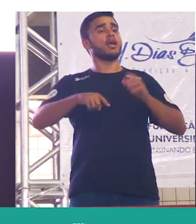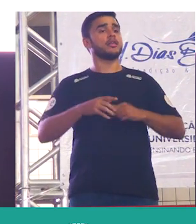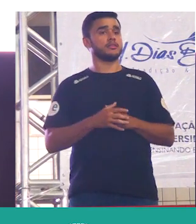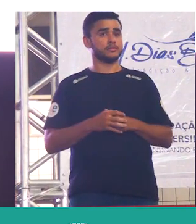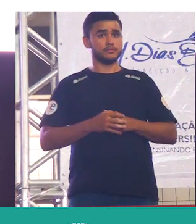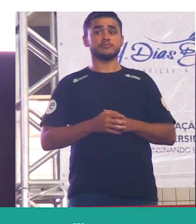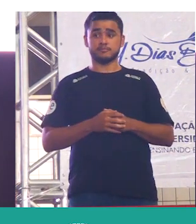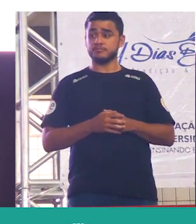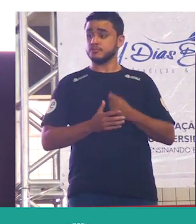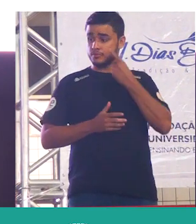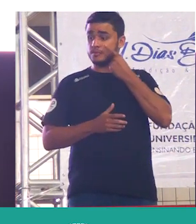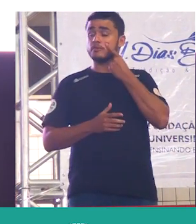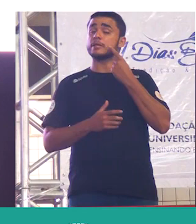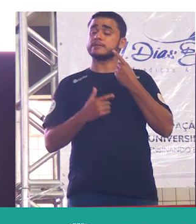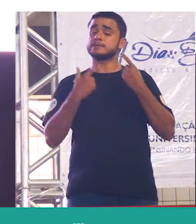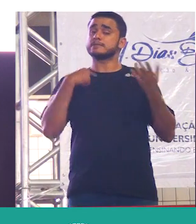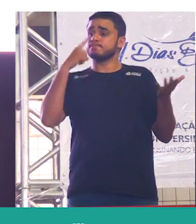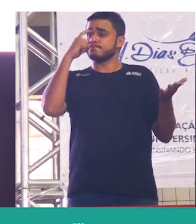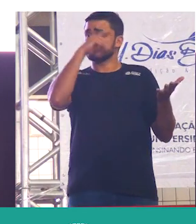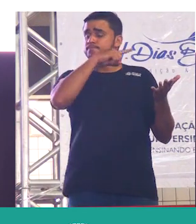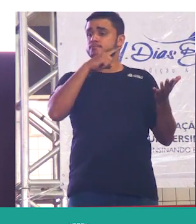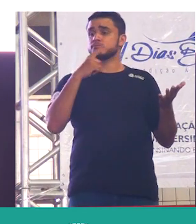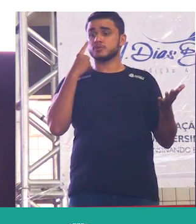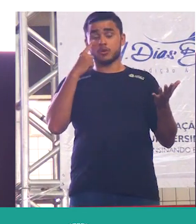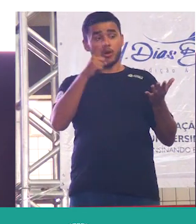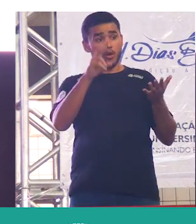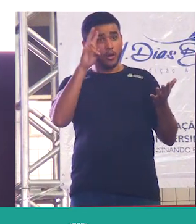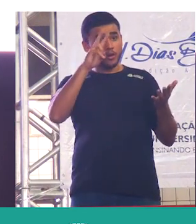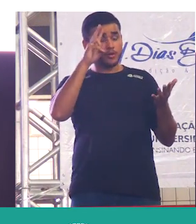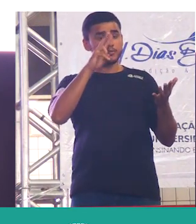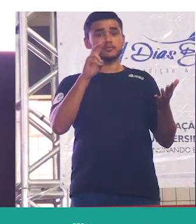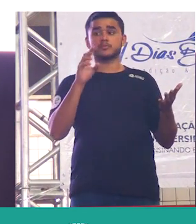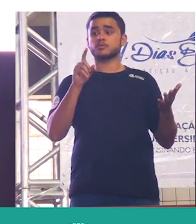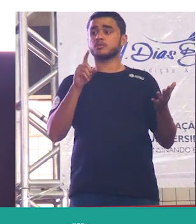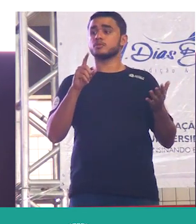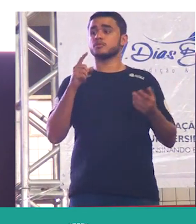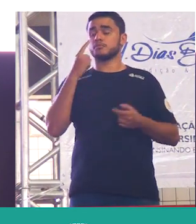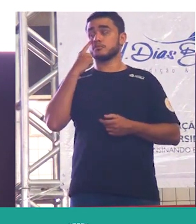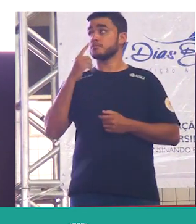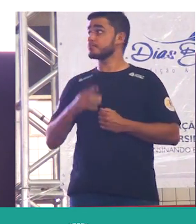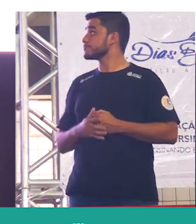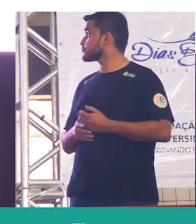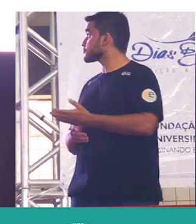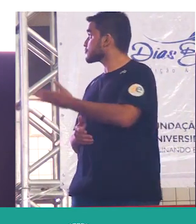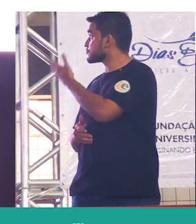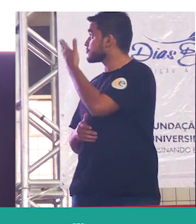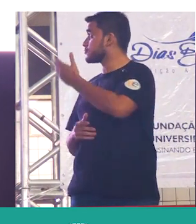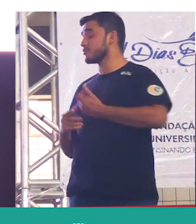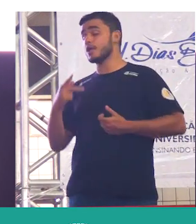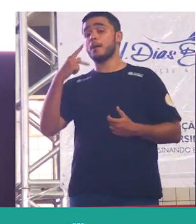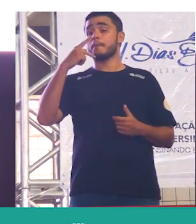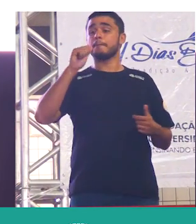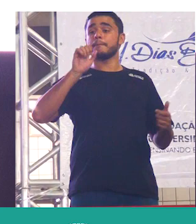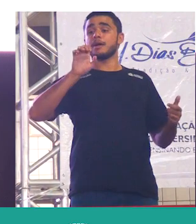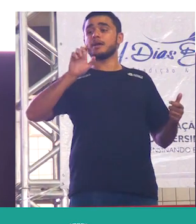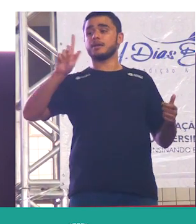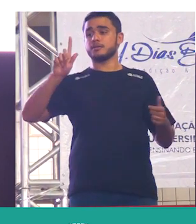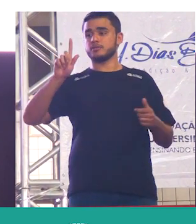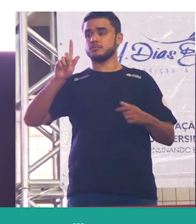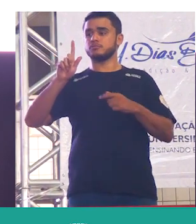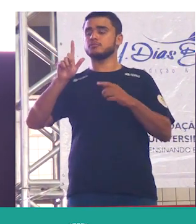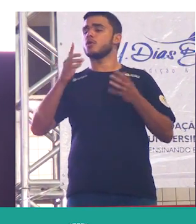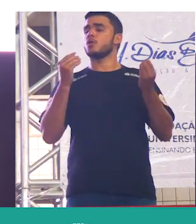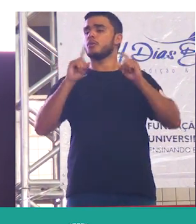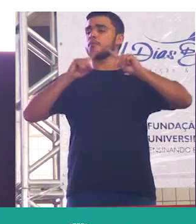chamado AI-5. Só lembrando que esse governo lançou o PAEG, que é o Plano de Ação Econômica